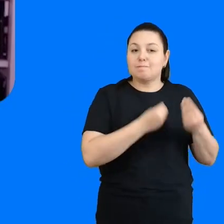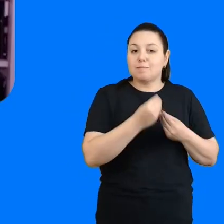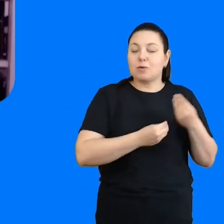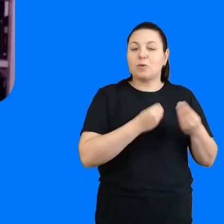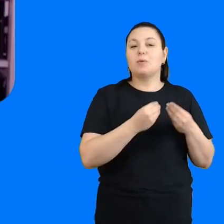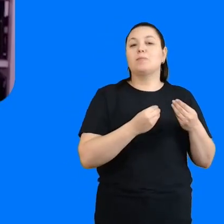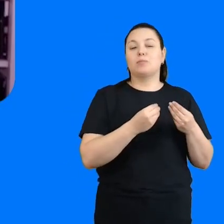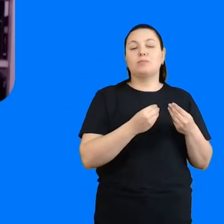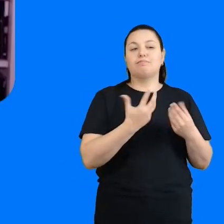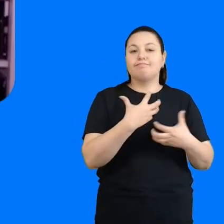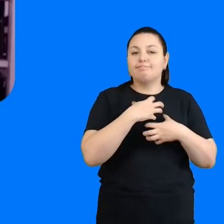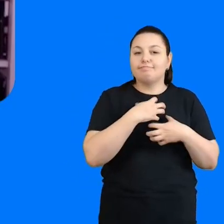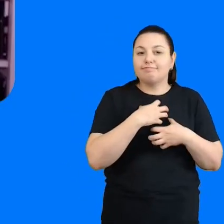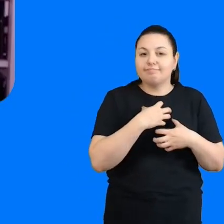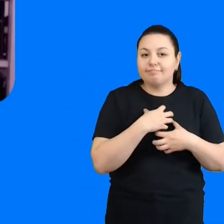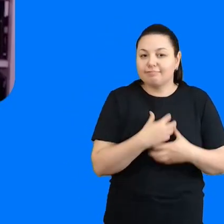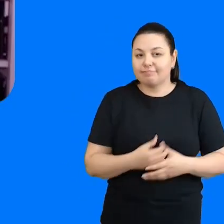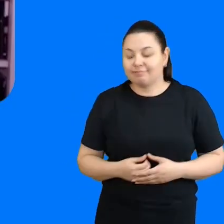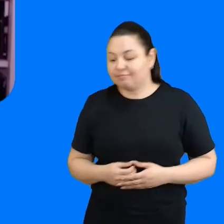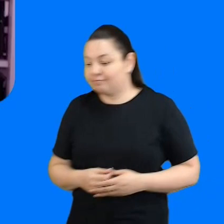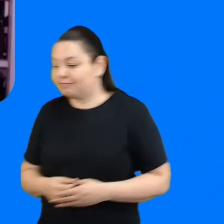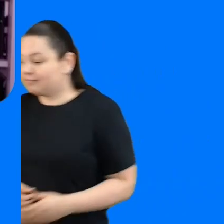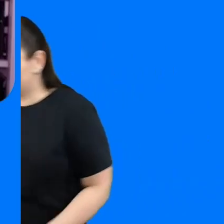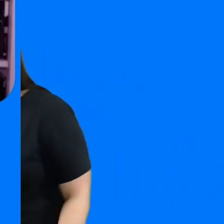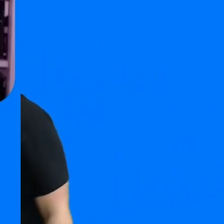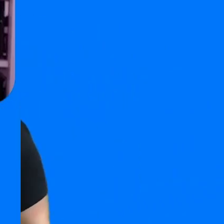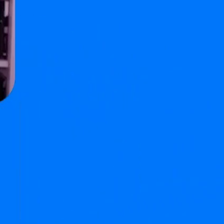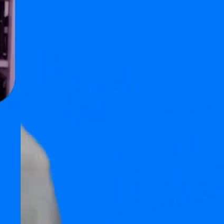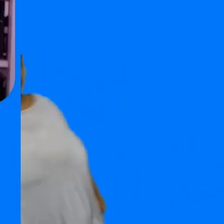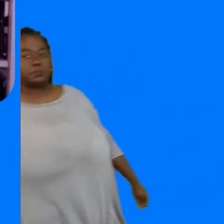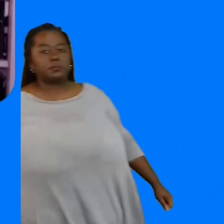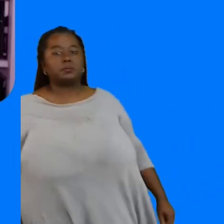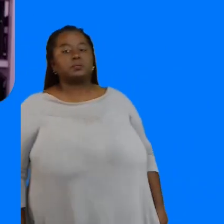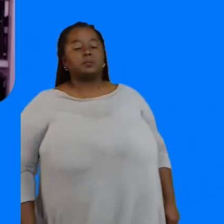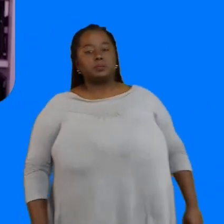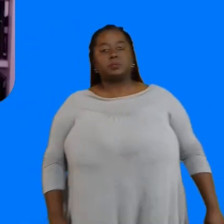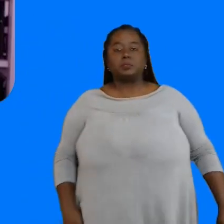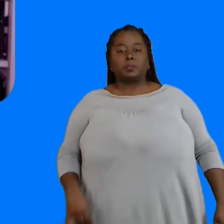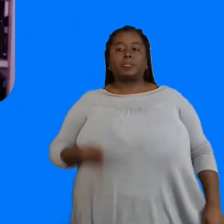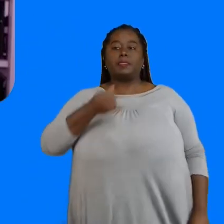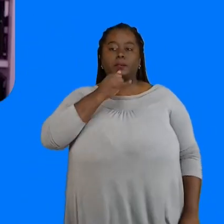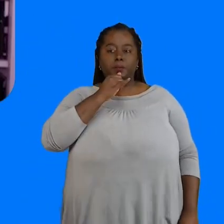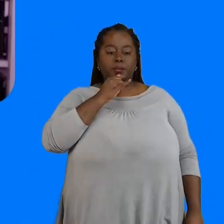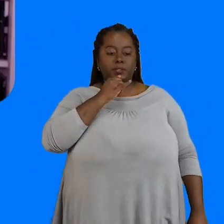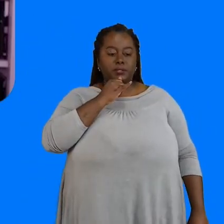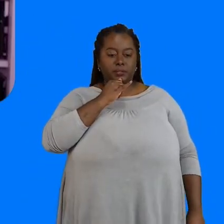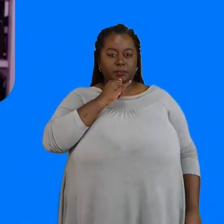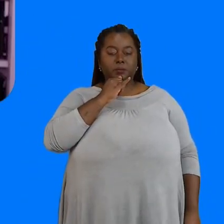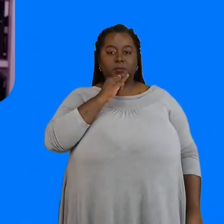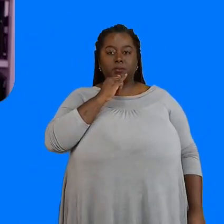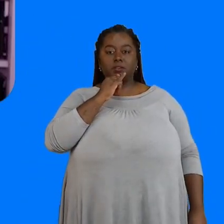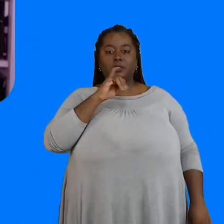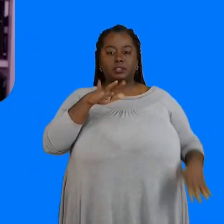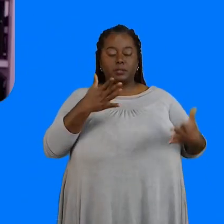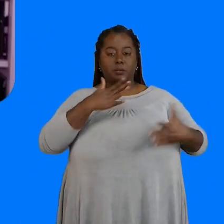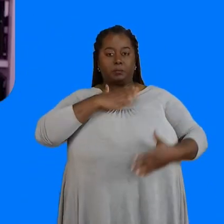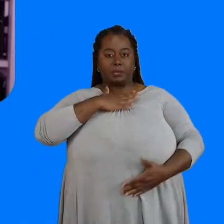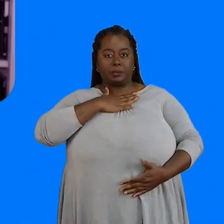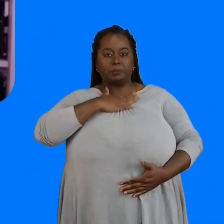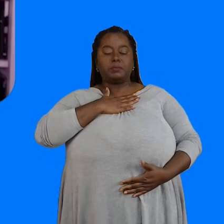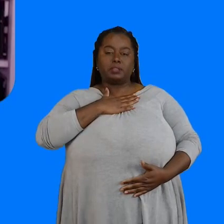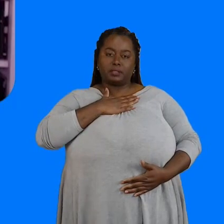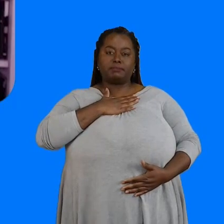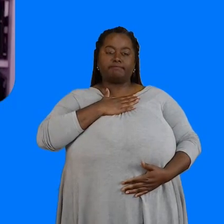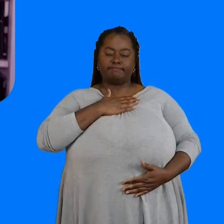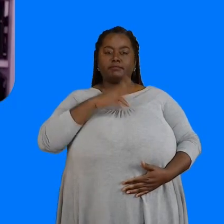preciso seguir a minha intuição do cérebro reptiliano, por exemplo. Então, para mim é muito interessante notar as histórias